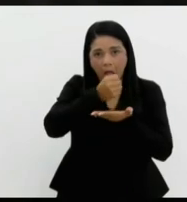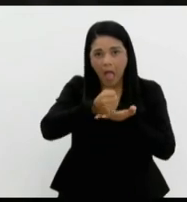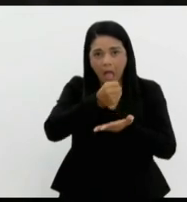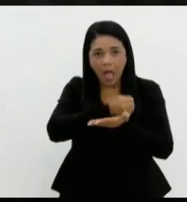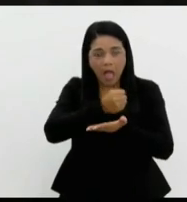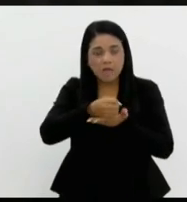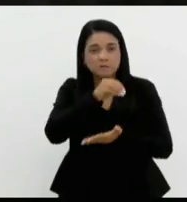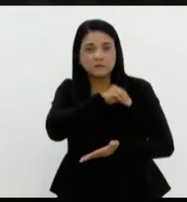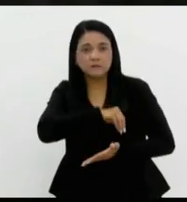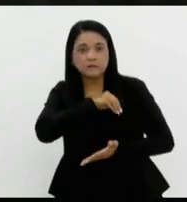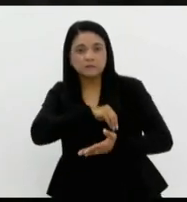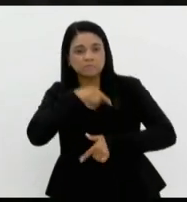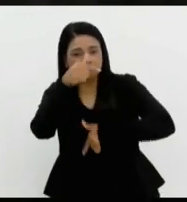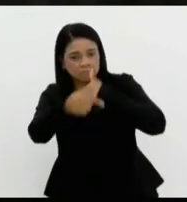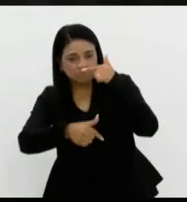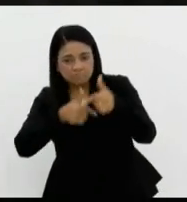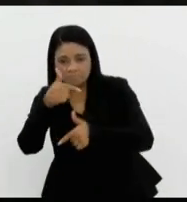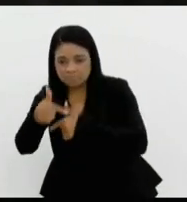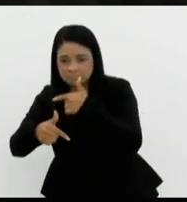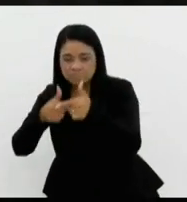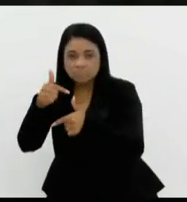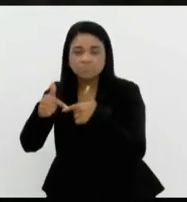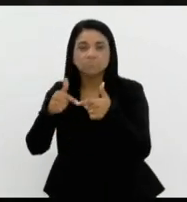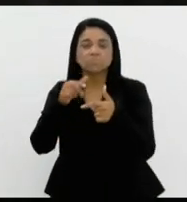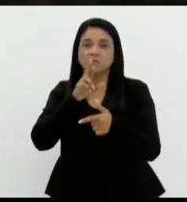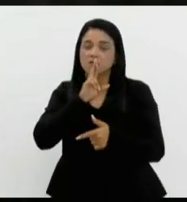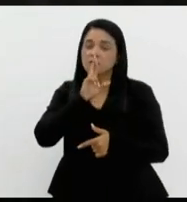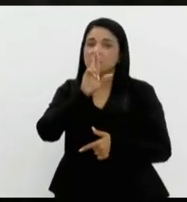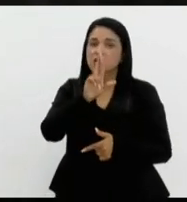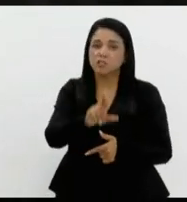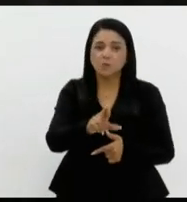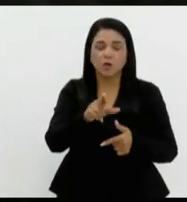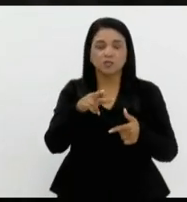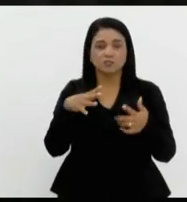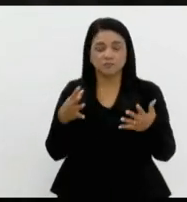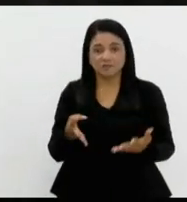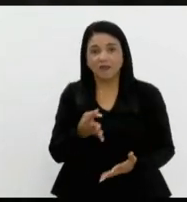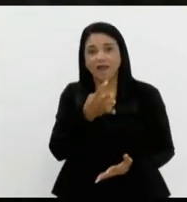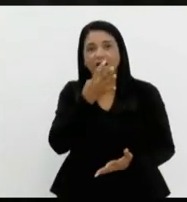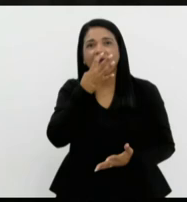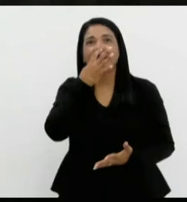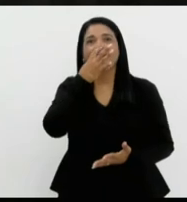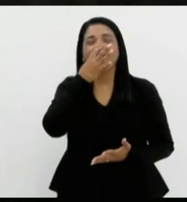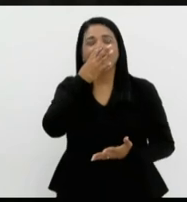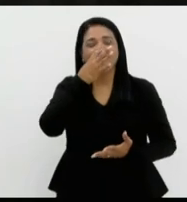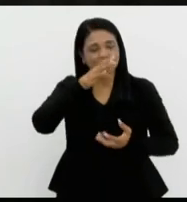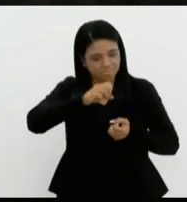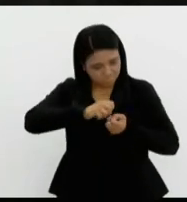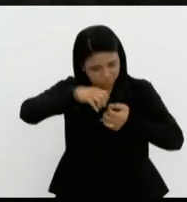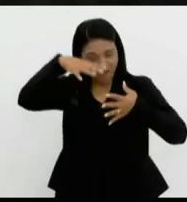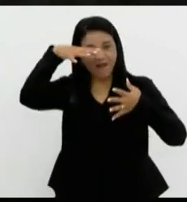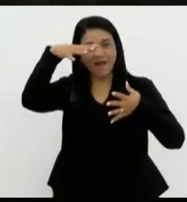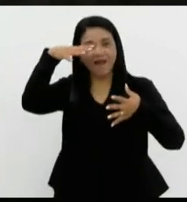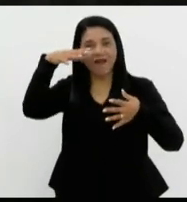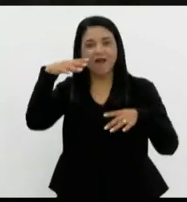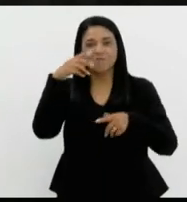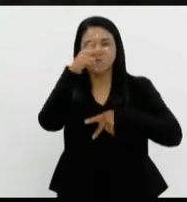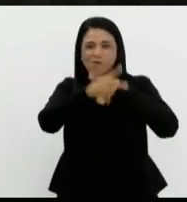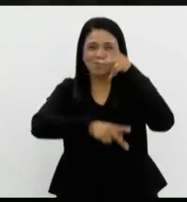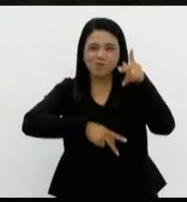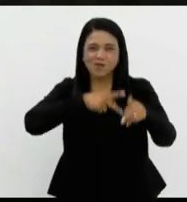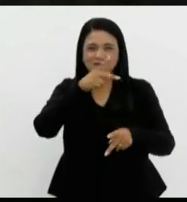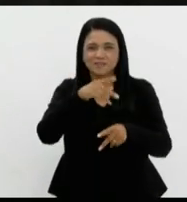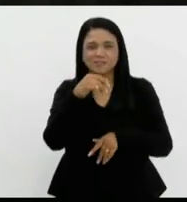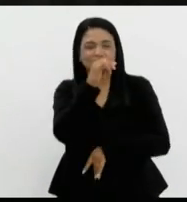trabalho para chegar naquele resultado de encantamento à população fluminense,